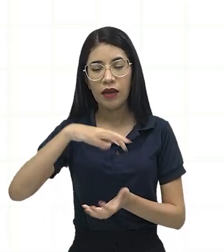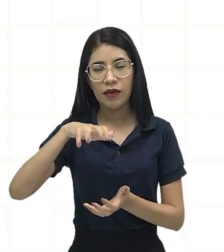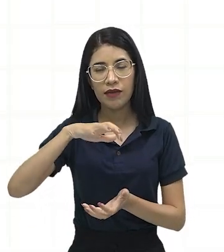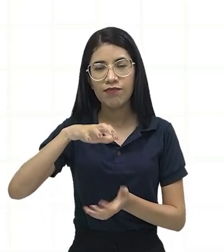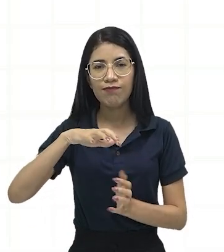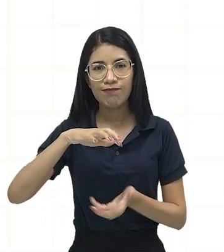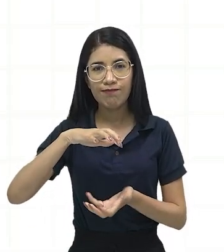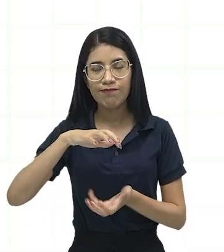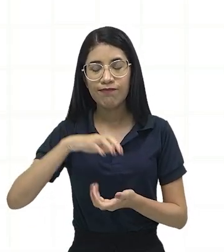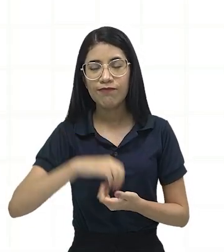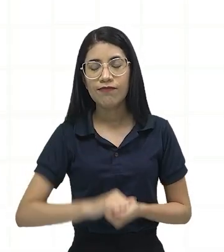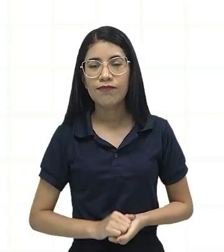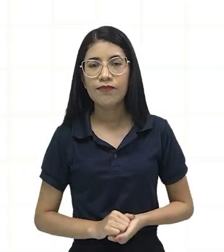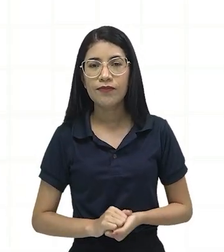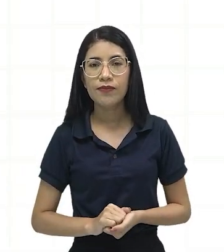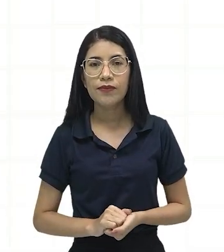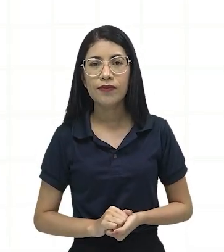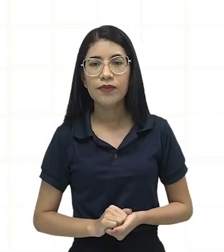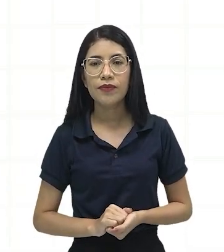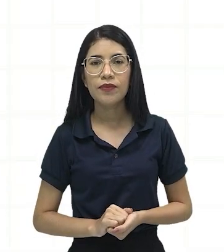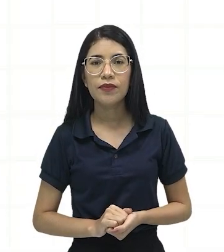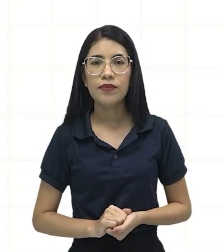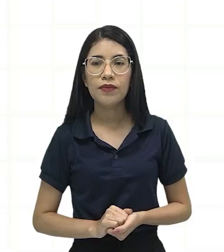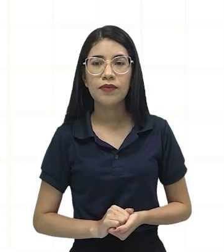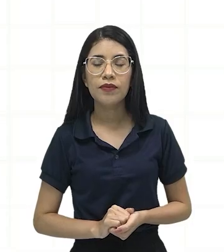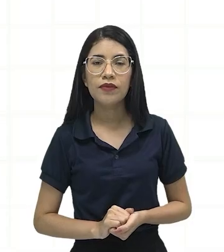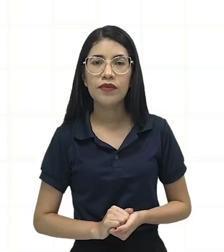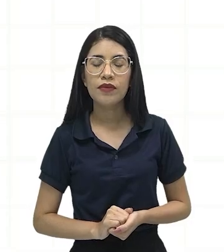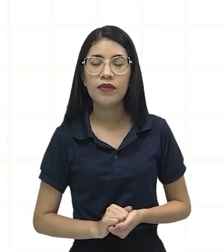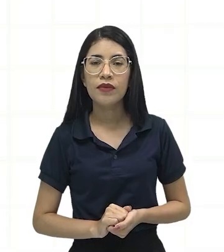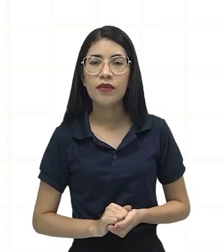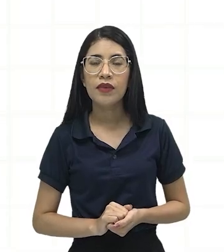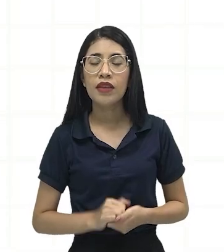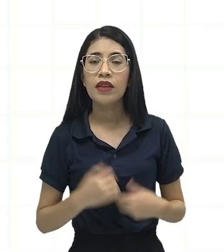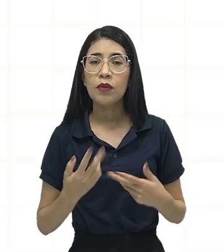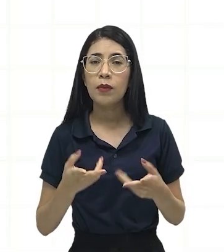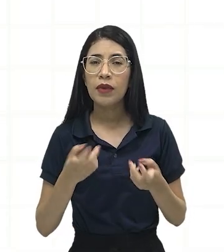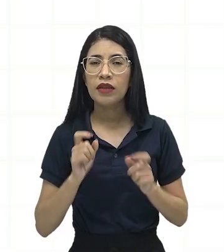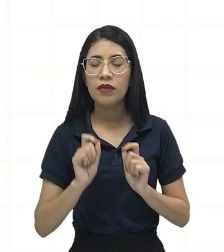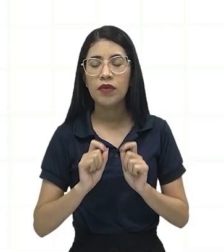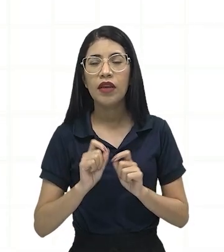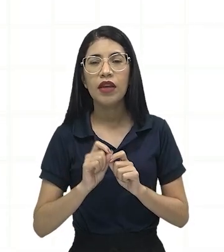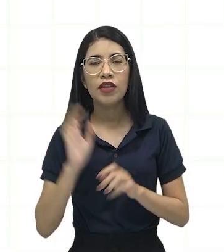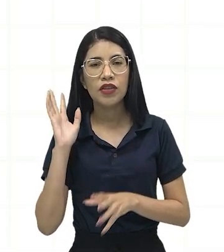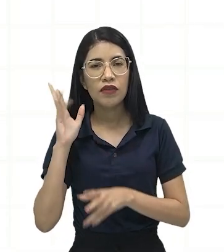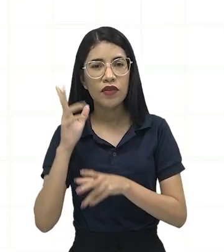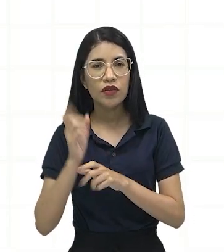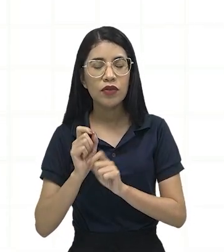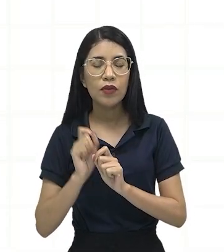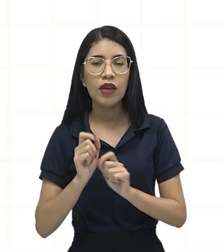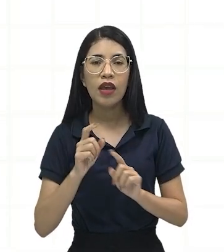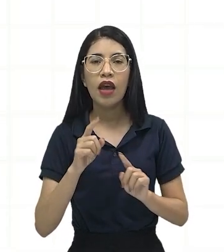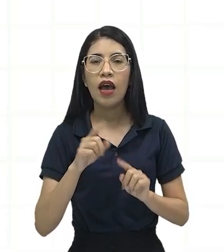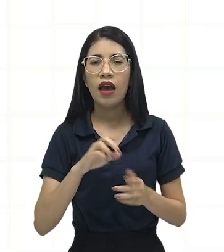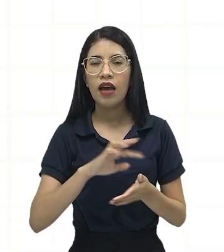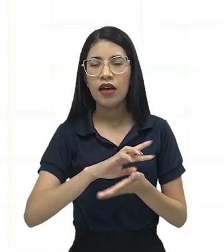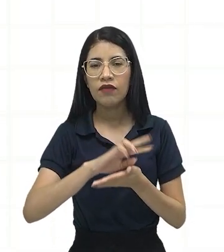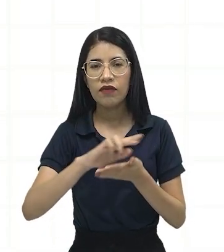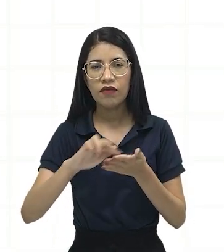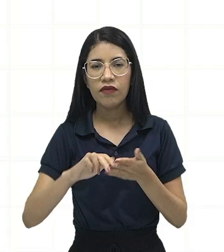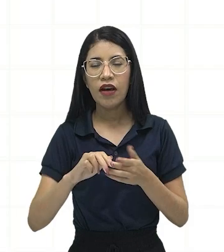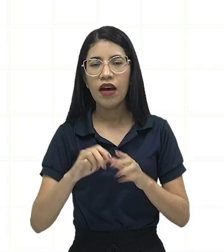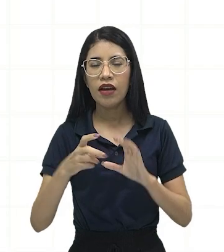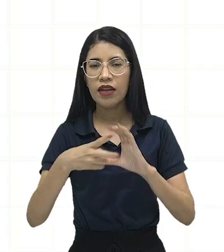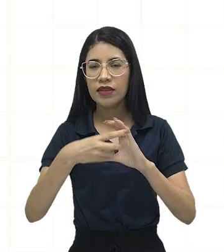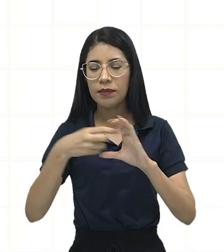térmicas, certo? Então, podemos aí rever, né, essa questão das zonas climáticas,